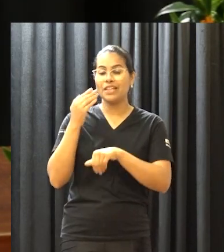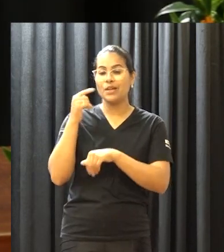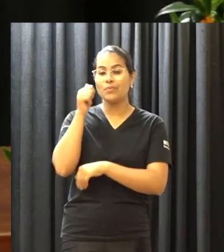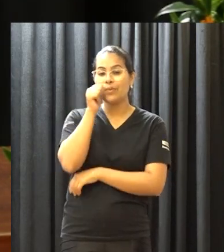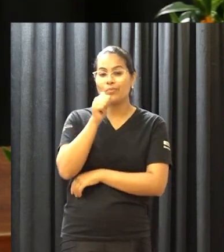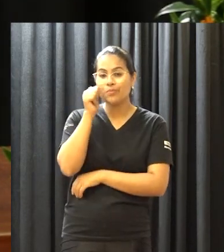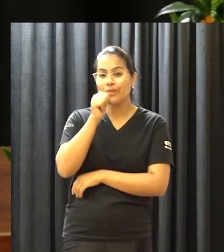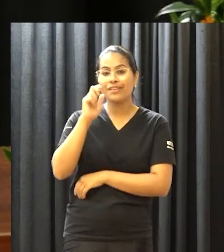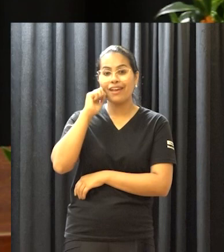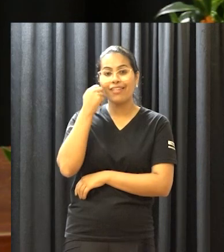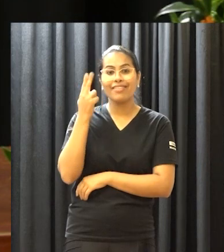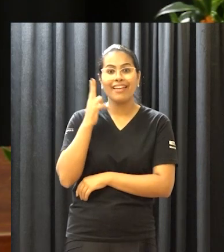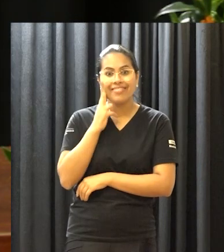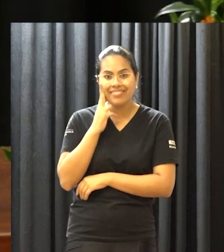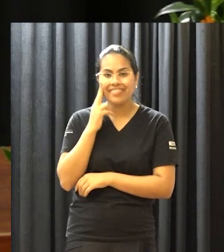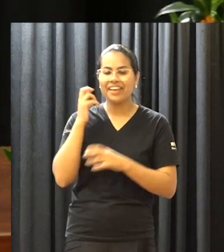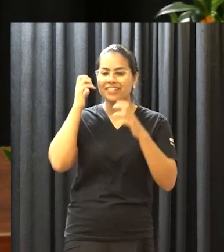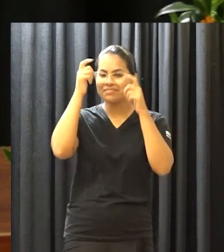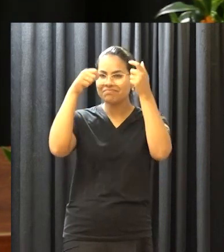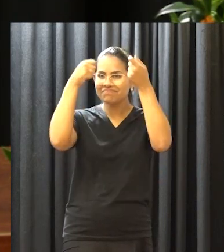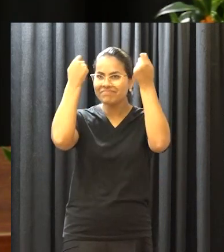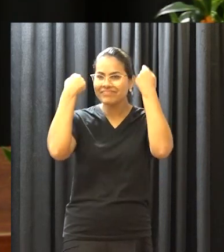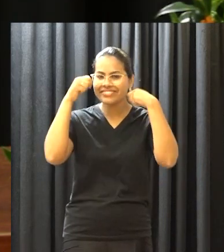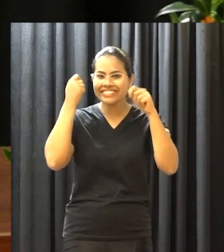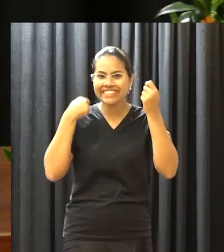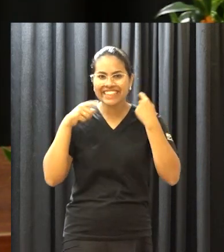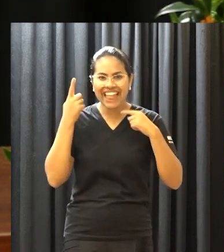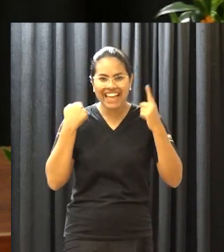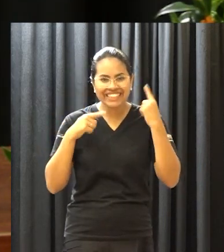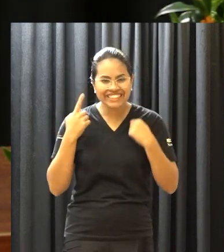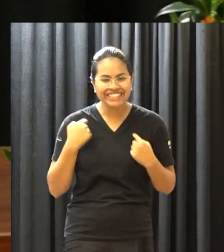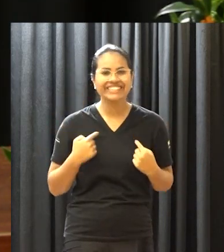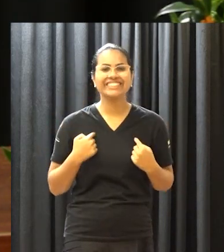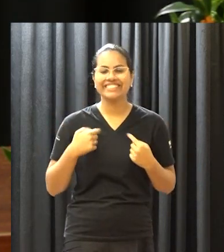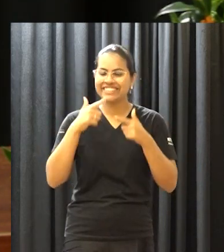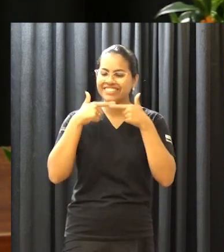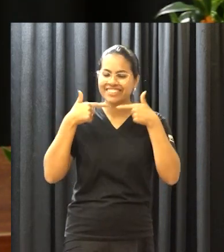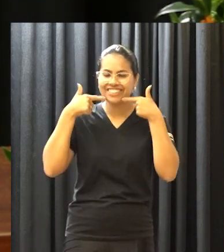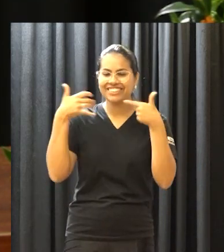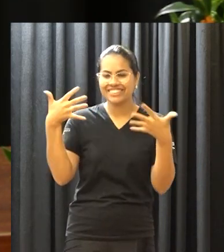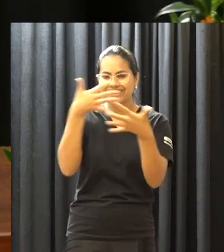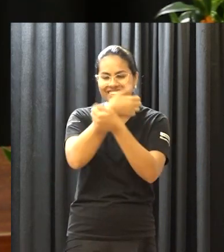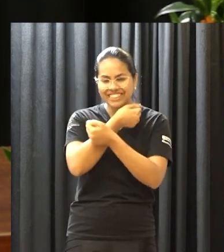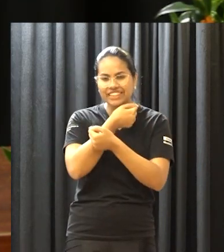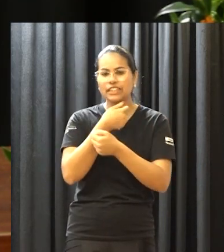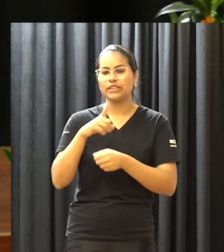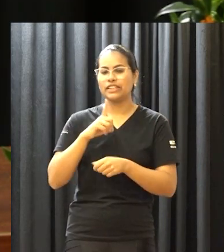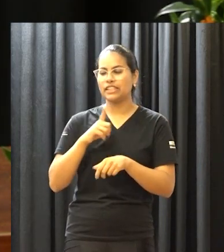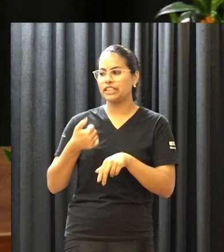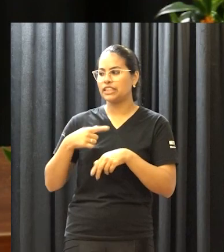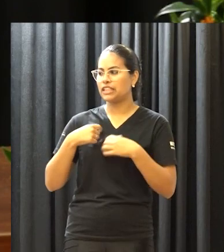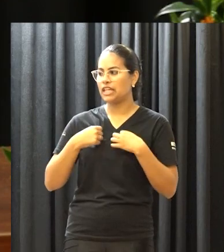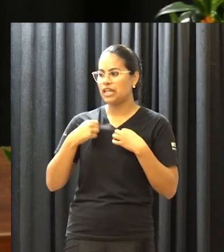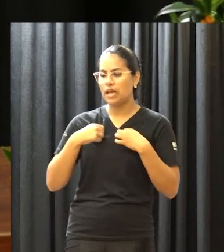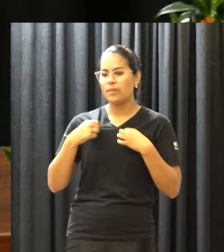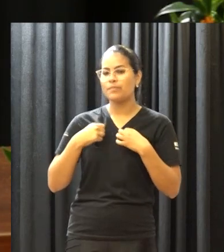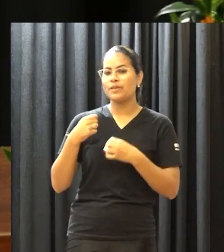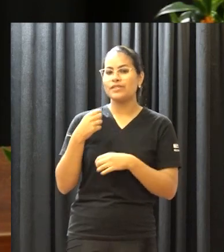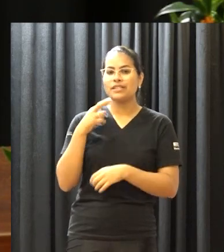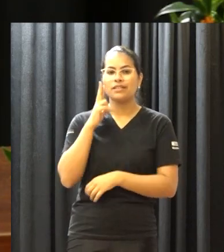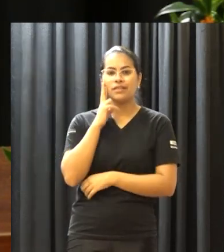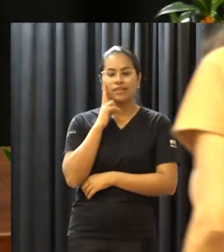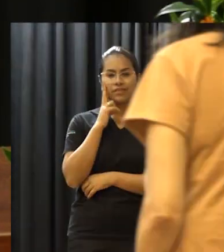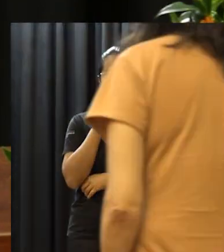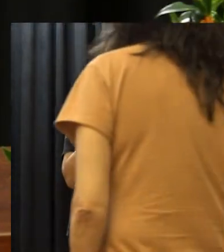lado, também com um sorriso super bonito. A música que ela escolheu é Amizade, de fundo de quintal. A Nayara